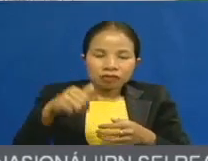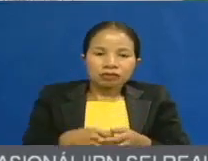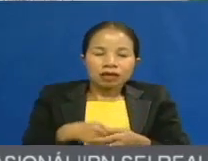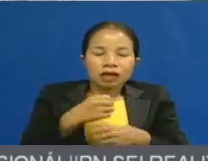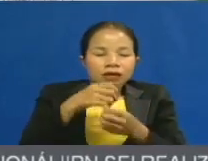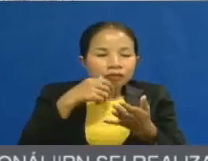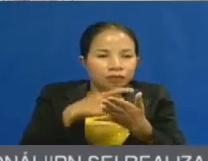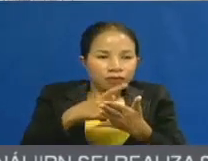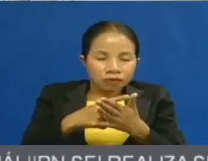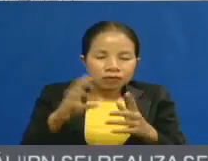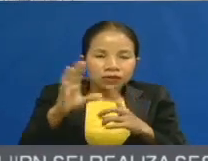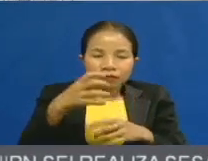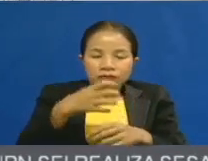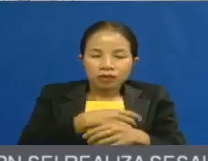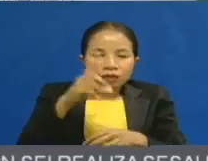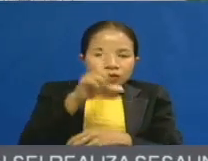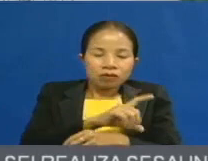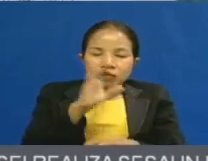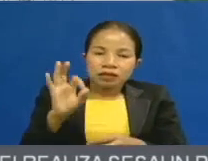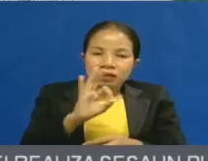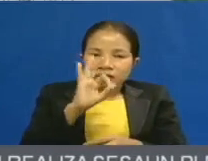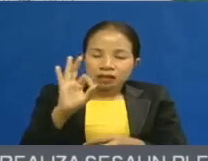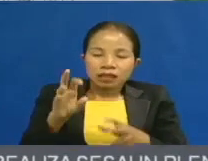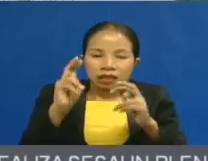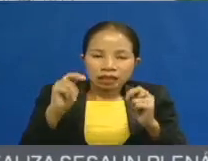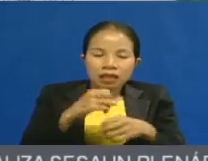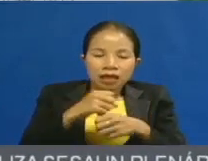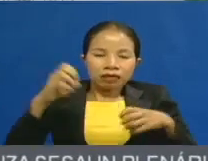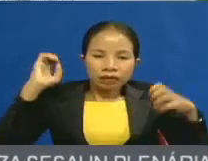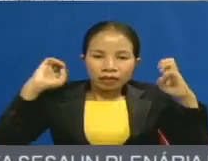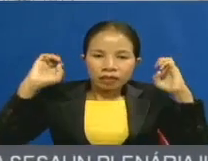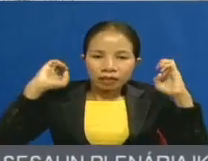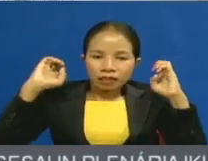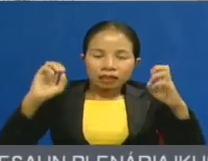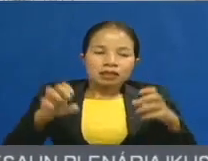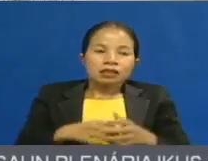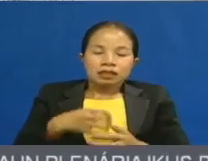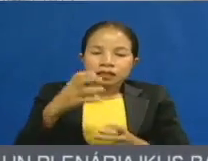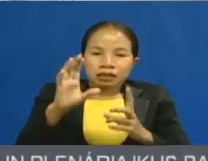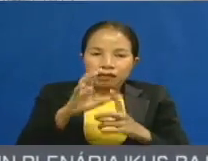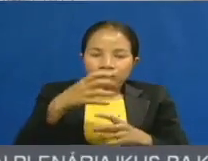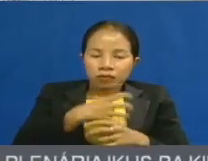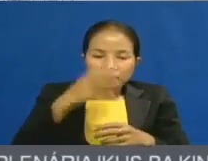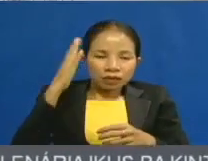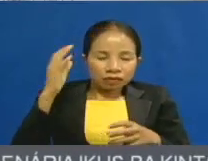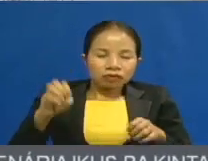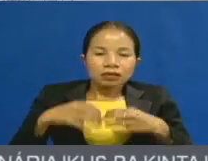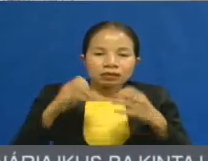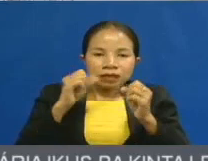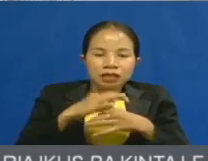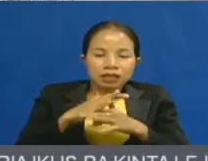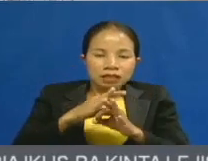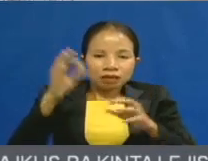na despaço. Para sexta, obrigatoriamente tem halo exercício. E de né, comando Hanoi para o ensama que bele resolve problemas irá